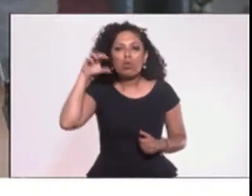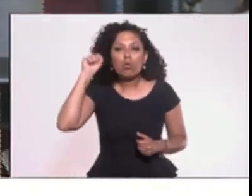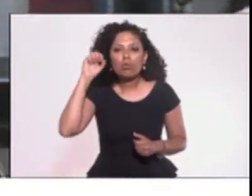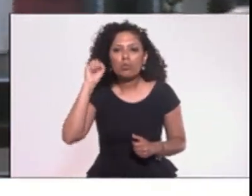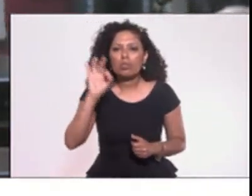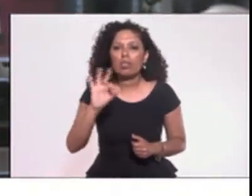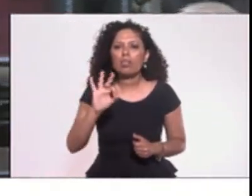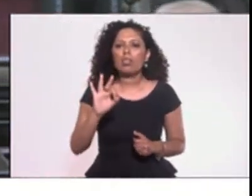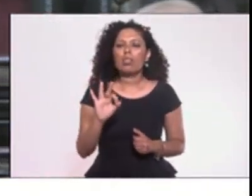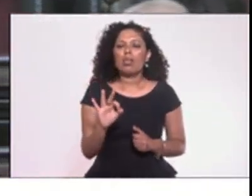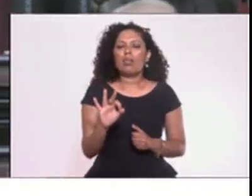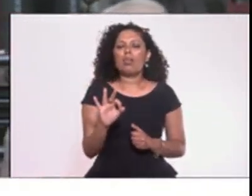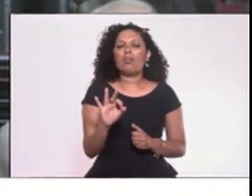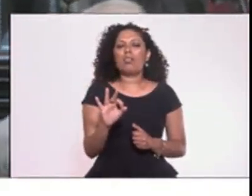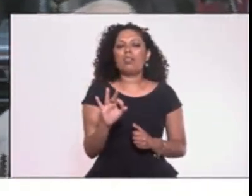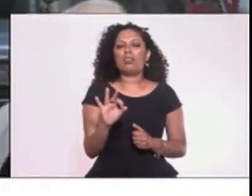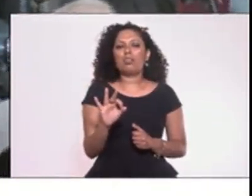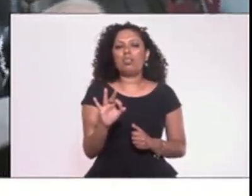é a surpresa que eu trouxe?